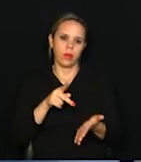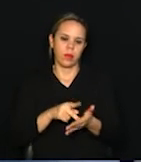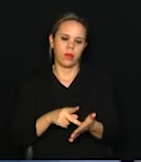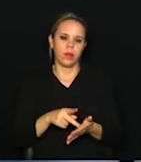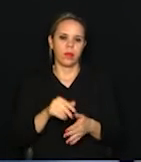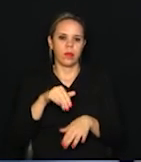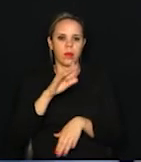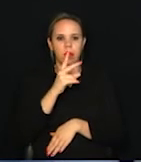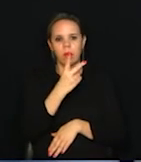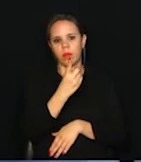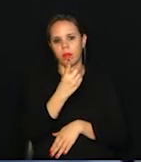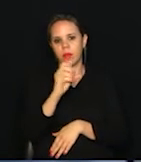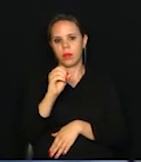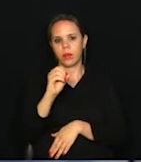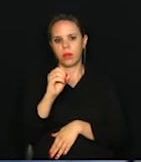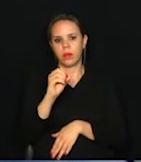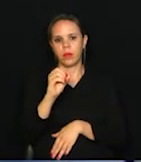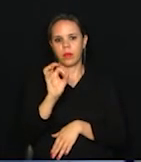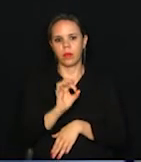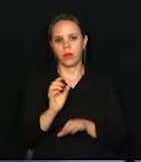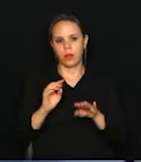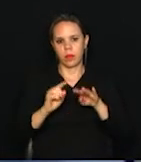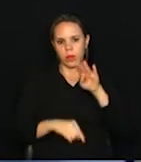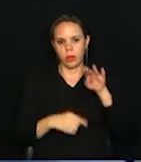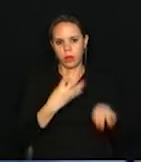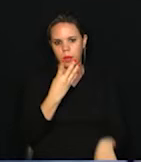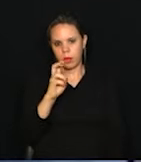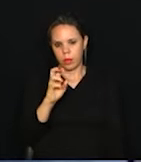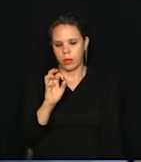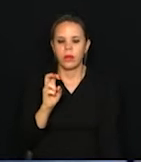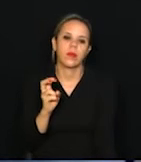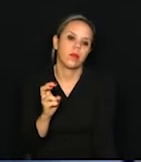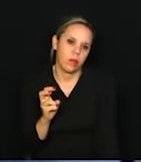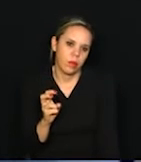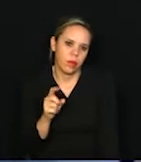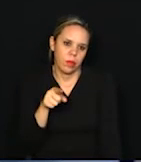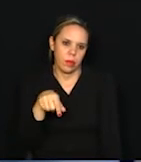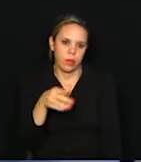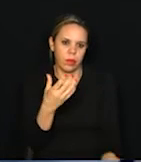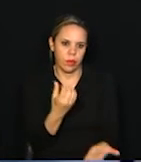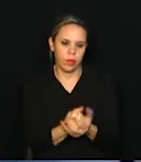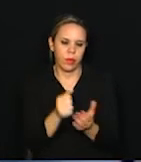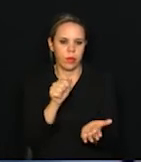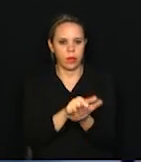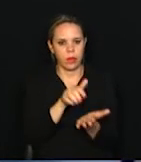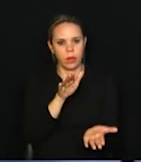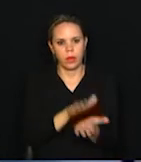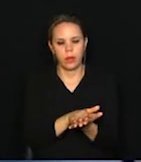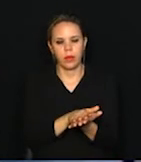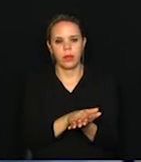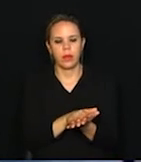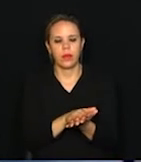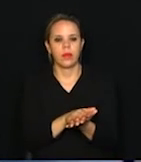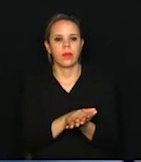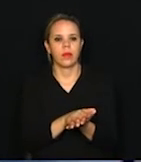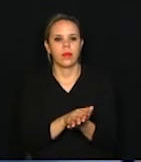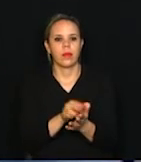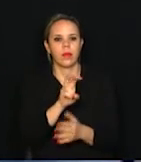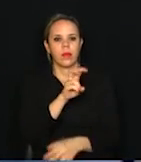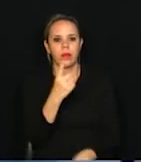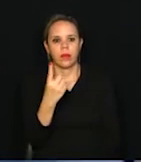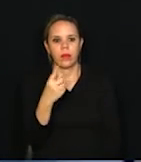passando 10% a menos, você está passando a 45. Então, quando você recebe uma multa que você estava a